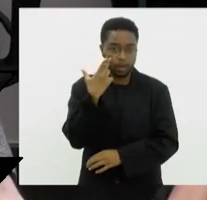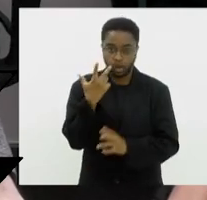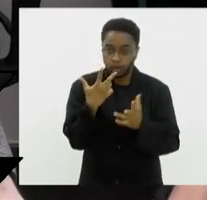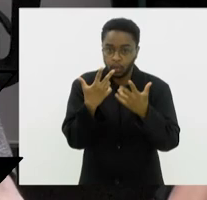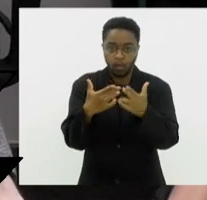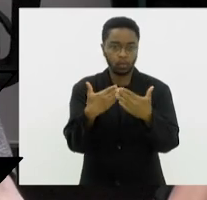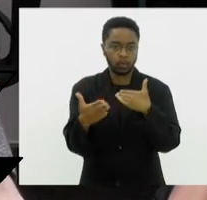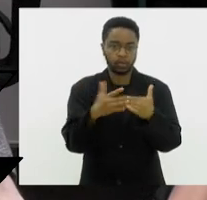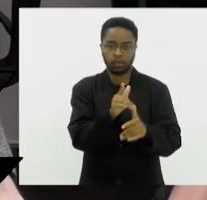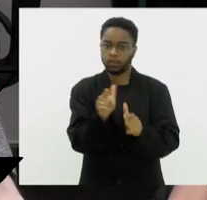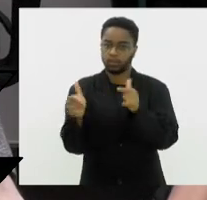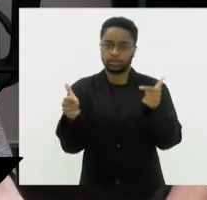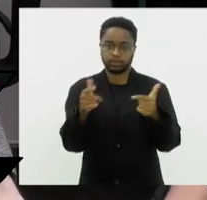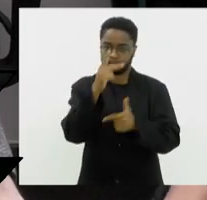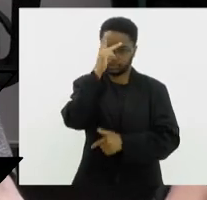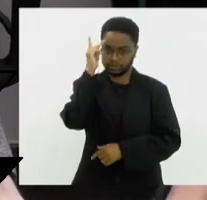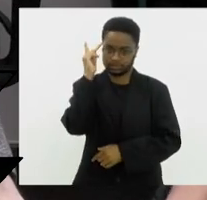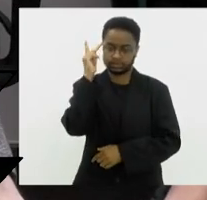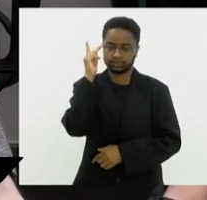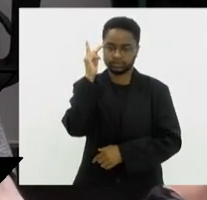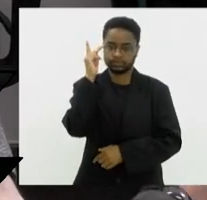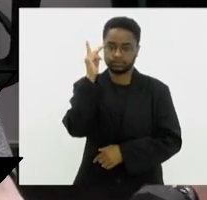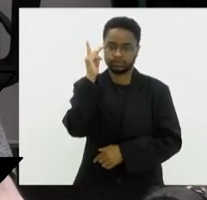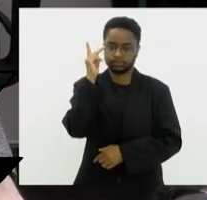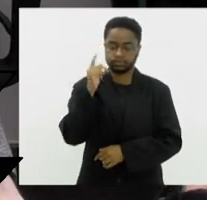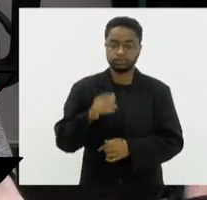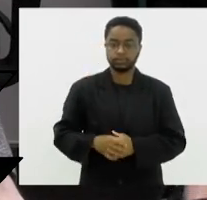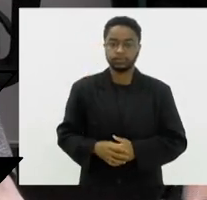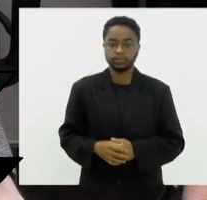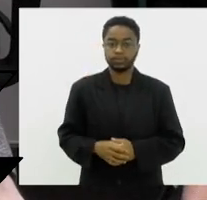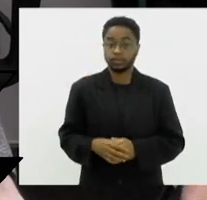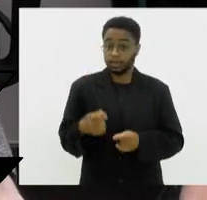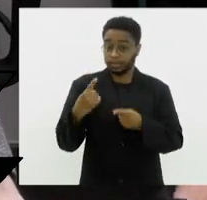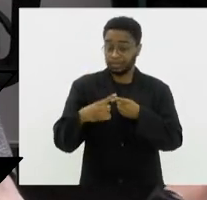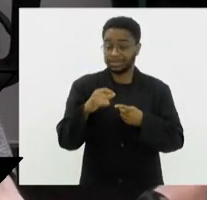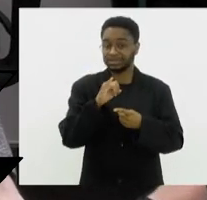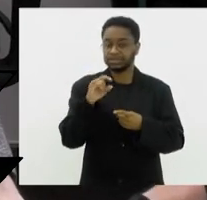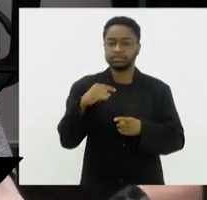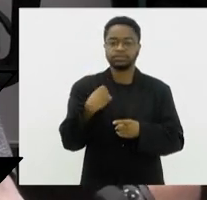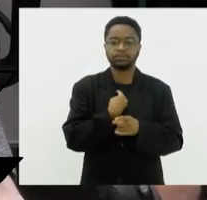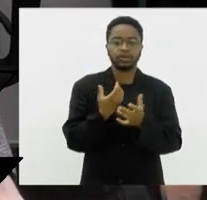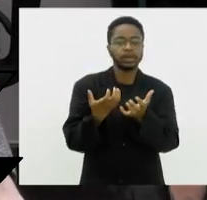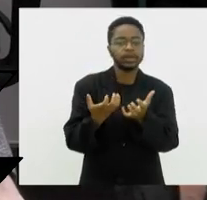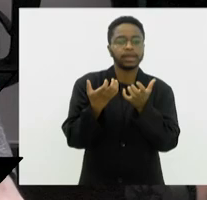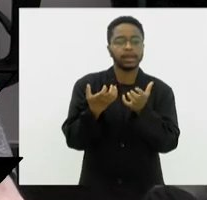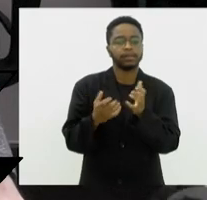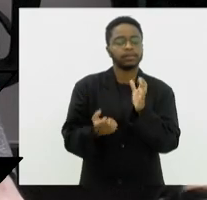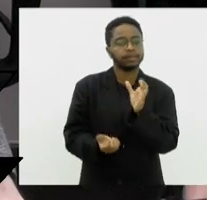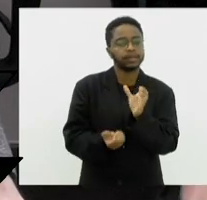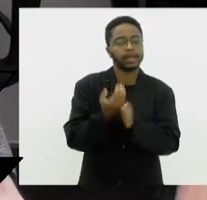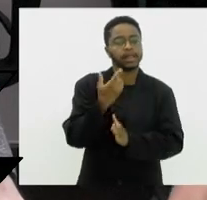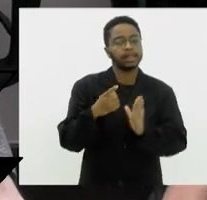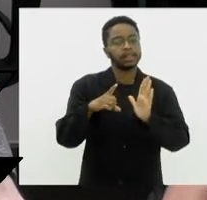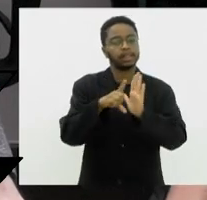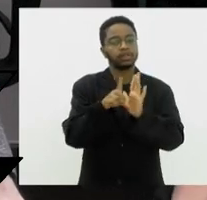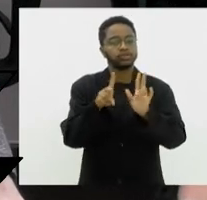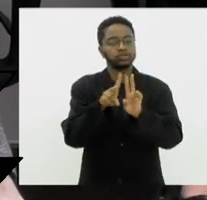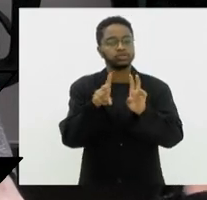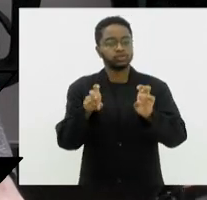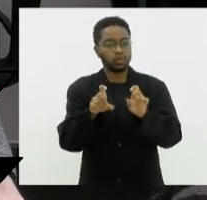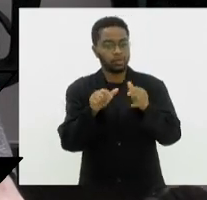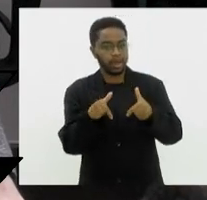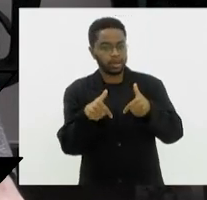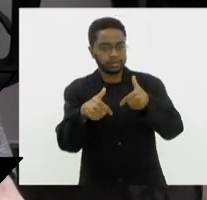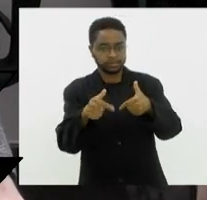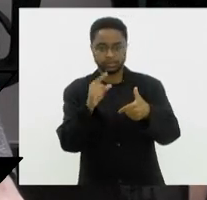qualquer. Porque, se a gente quiser legislar, deputado Mink, sobre o que é atividade de